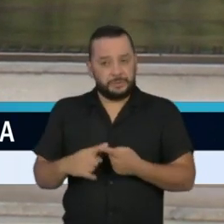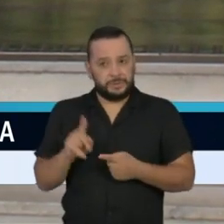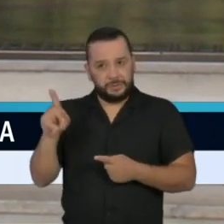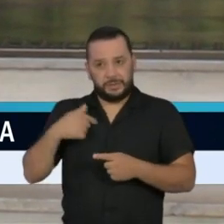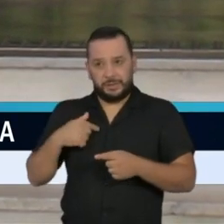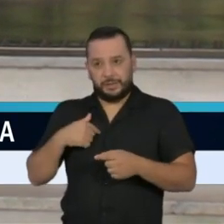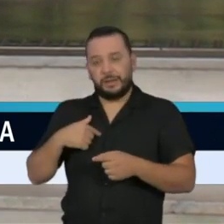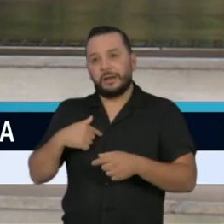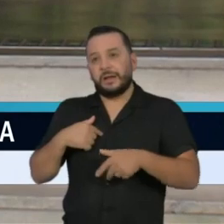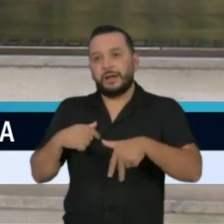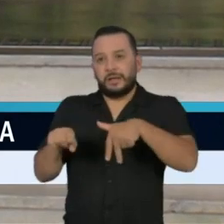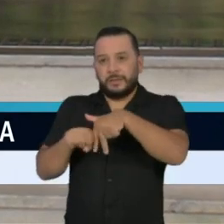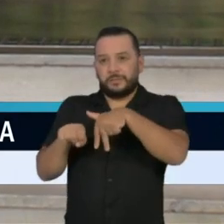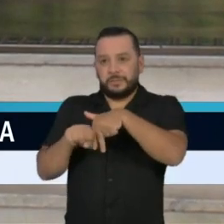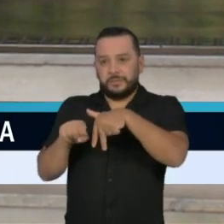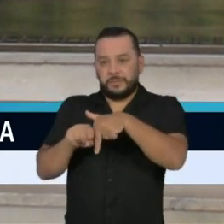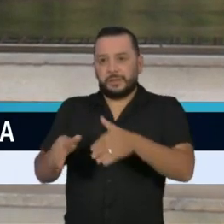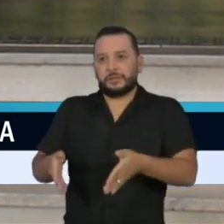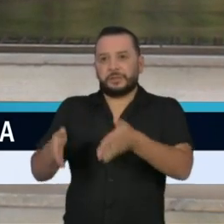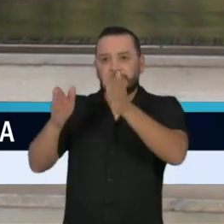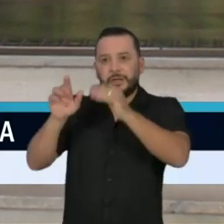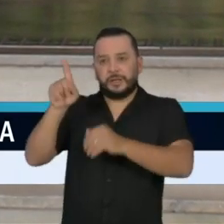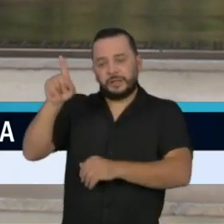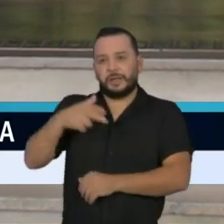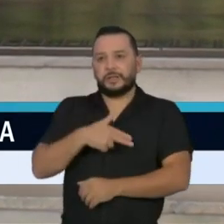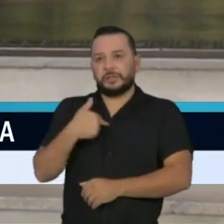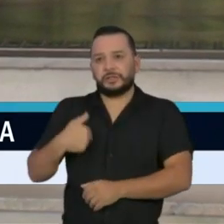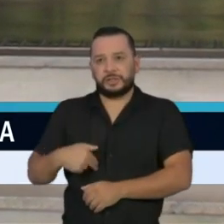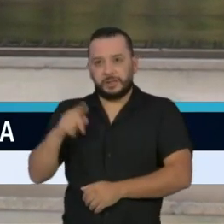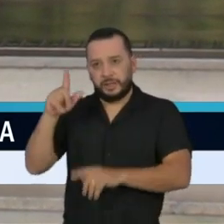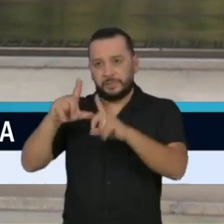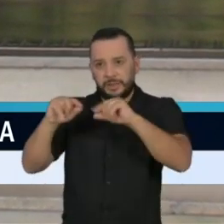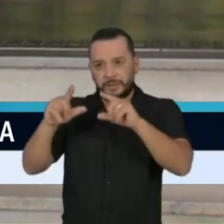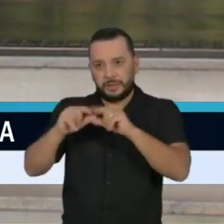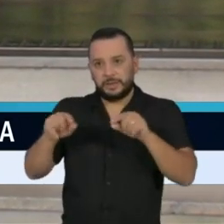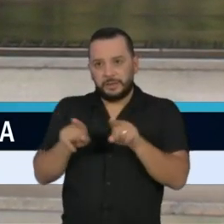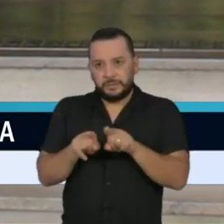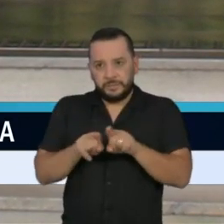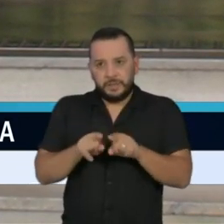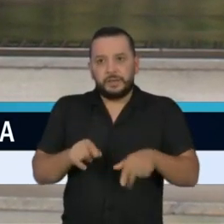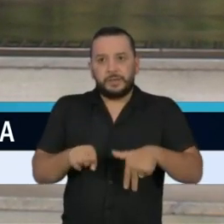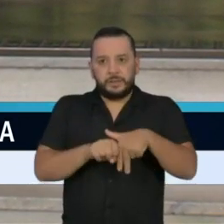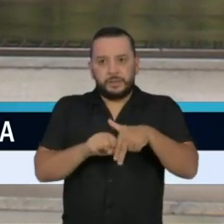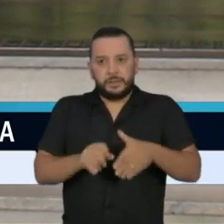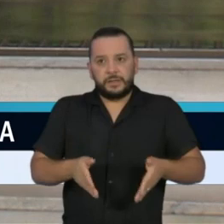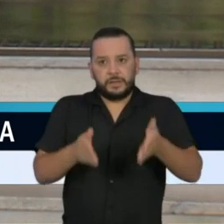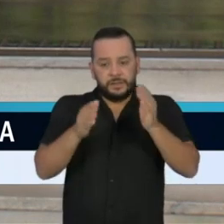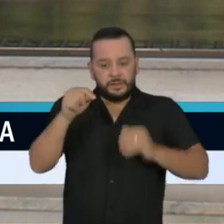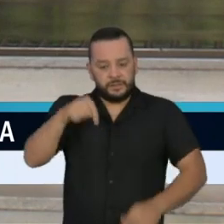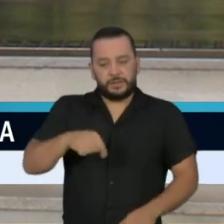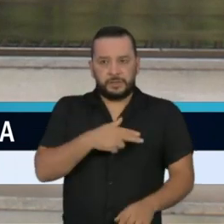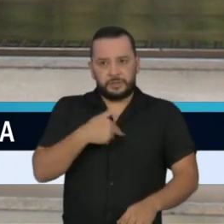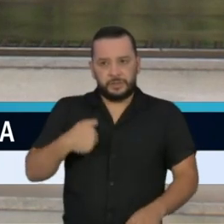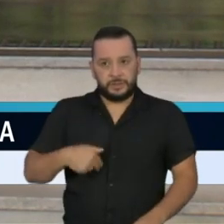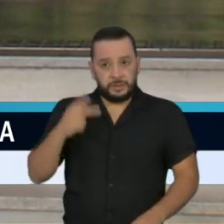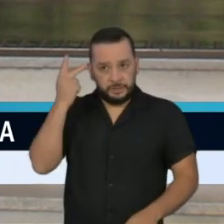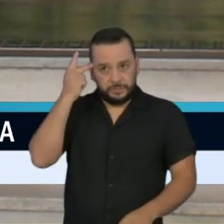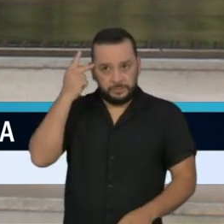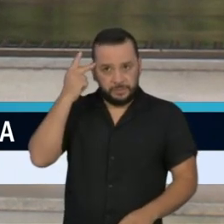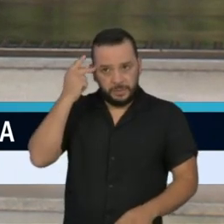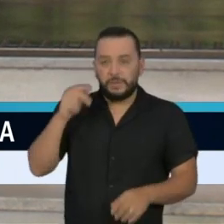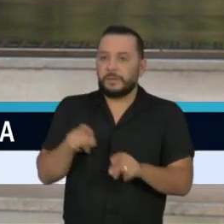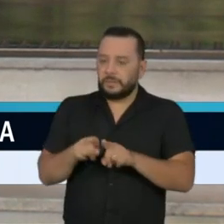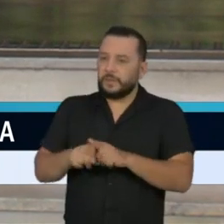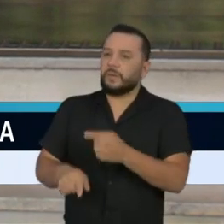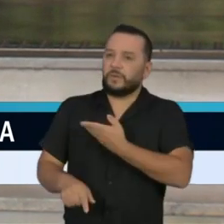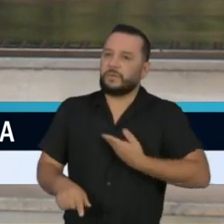em Brasília, o Consulado da China em São Paulo e o governo chinês têm respeitado e mantido uma relação